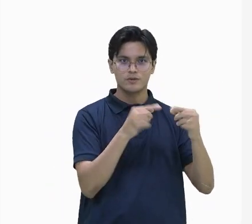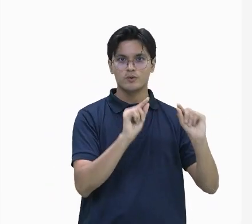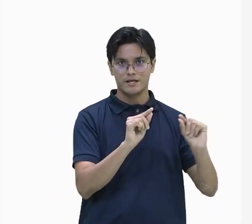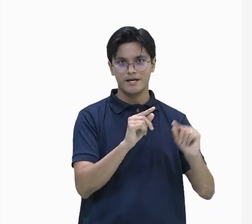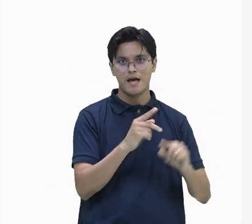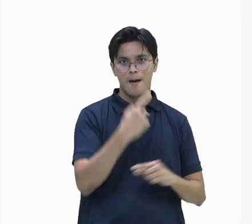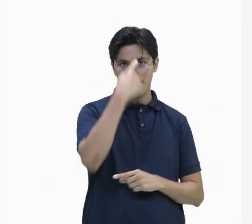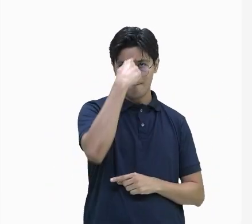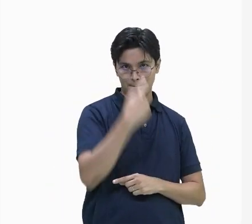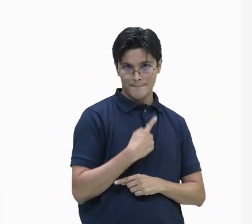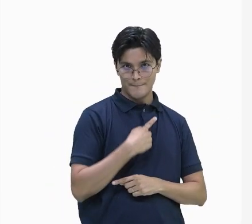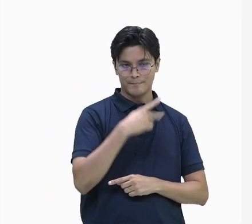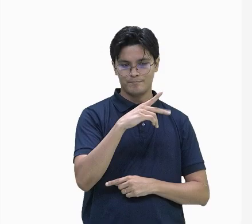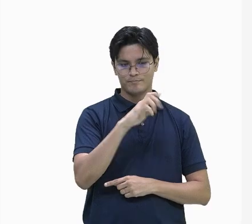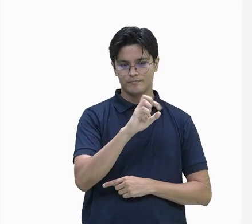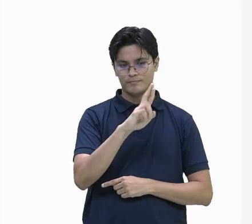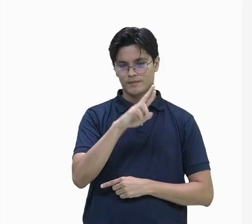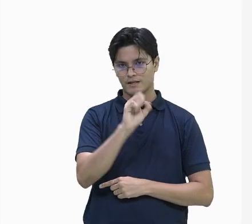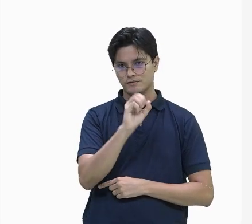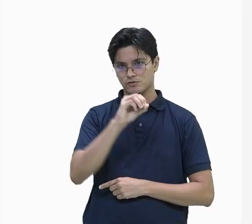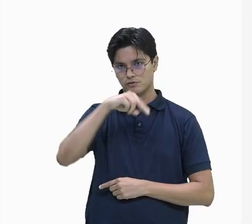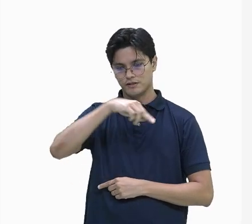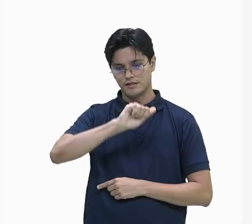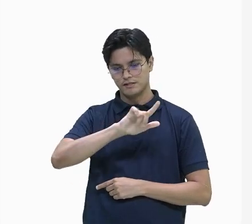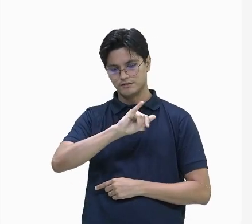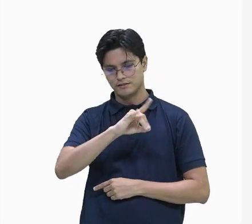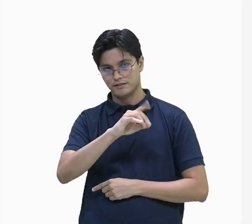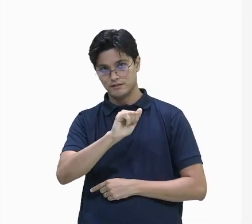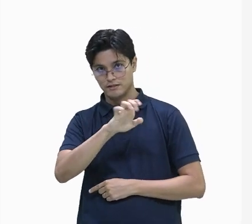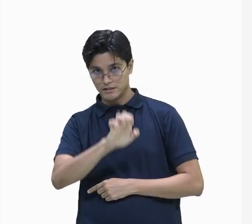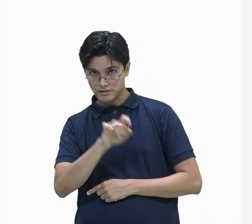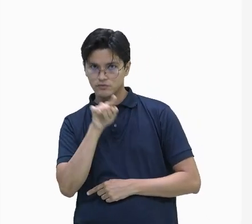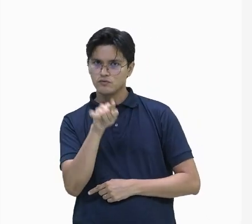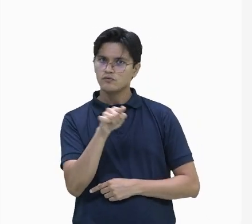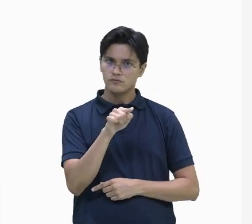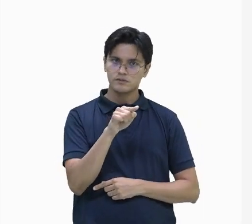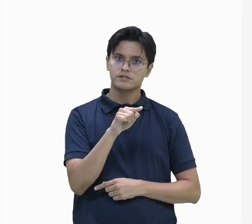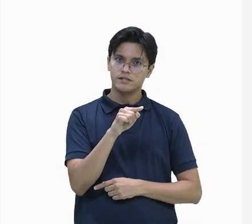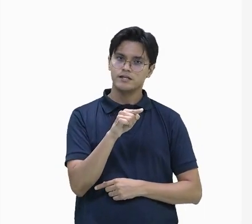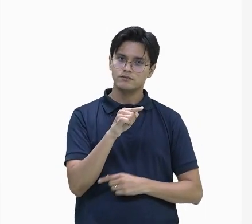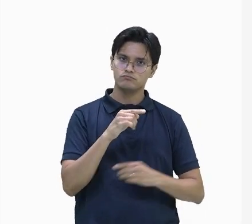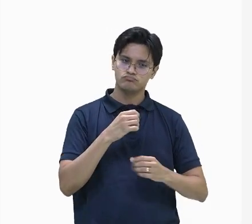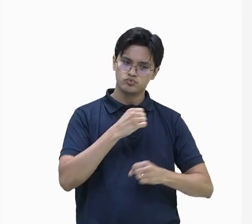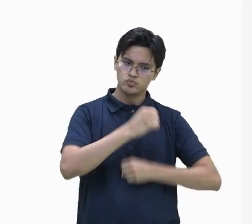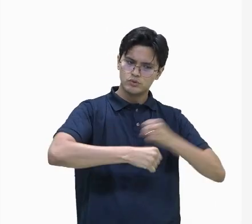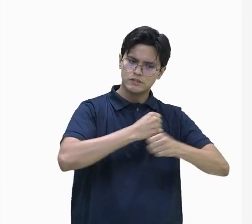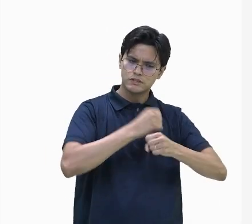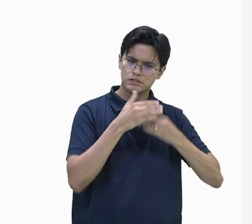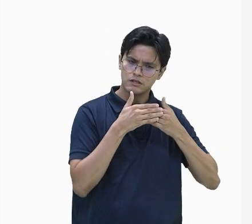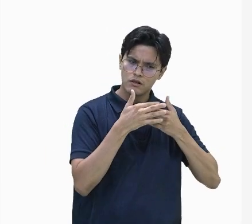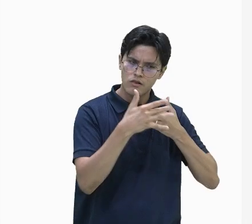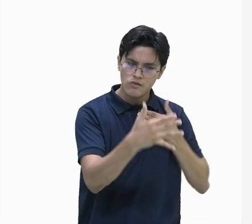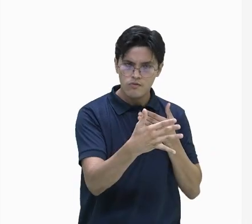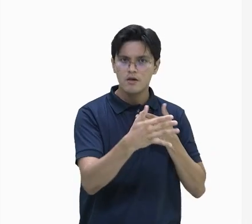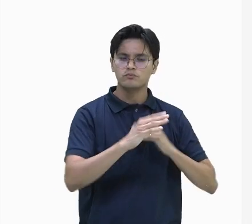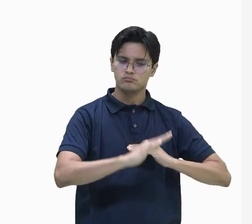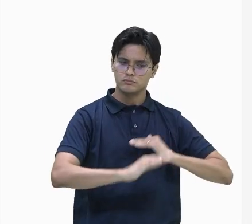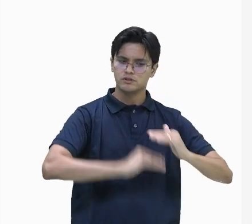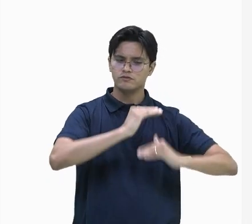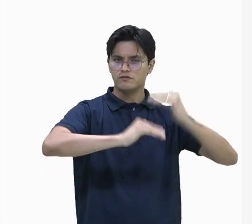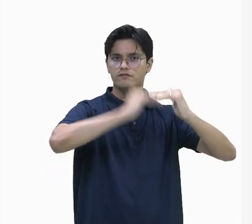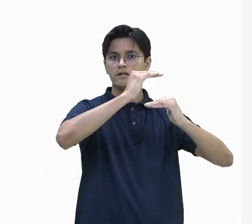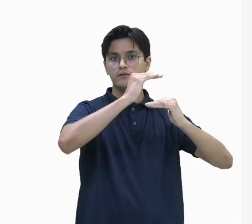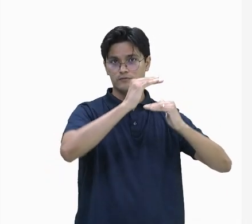longo, né, dos anos, certo? E esses climas, eles chegam também no